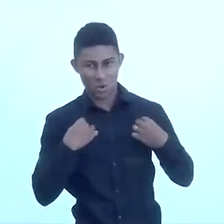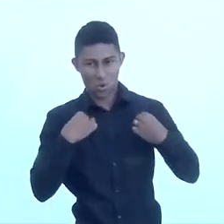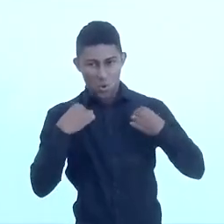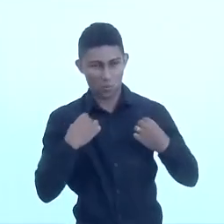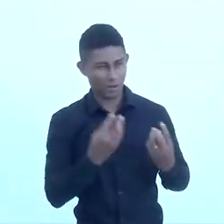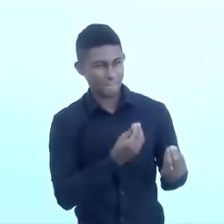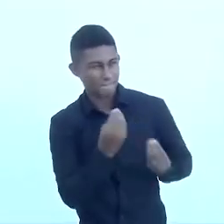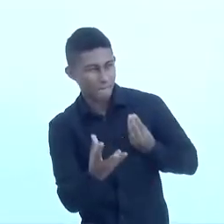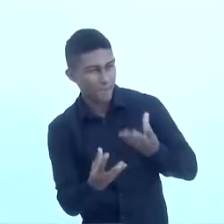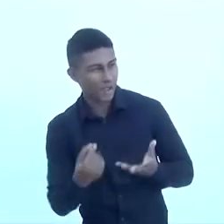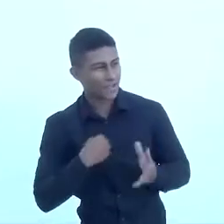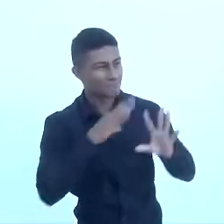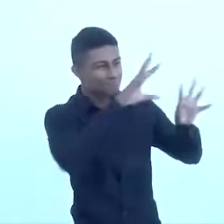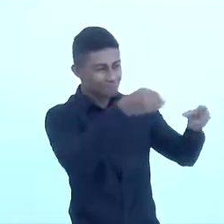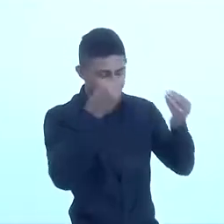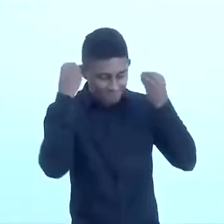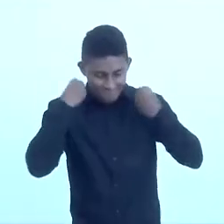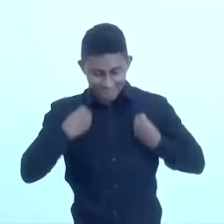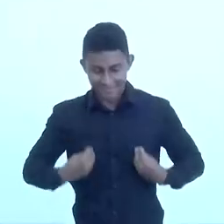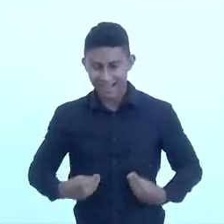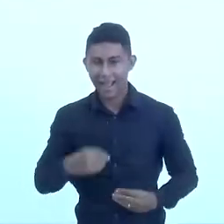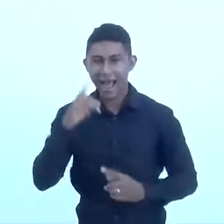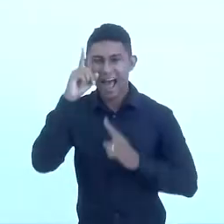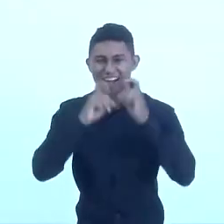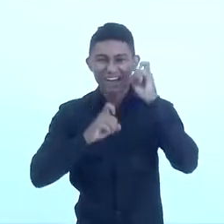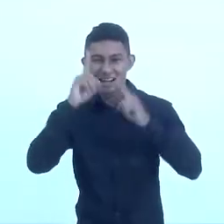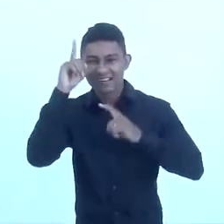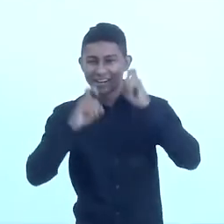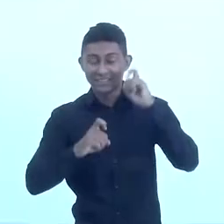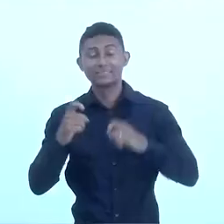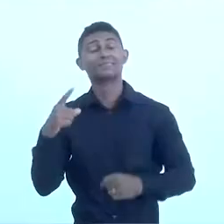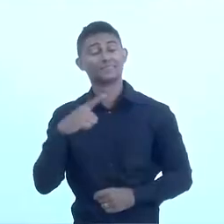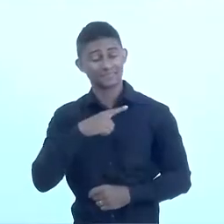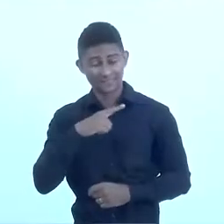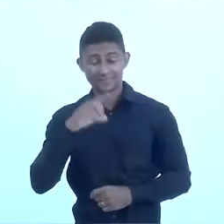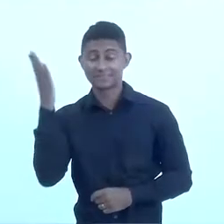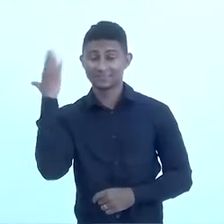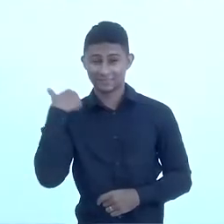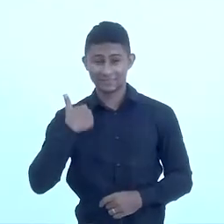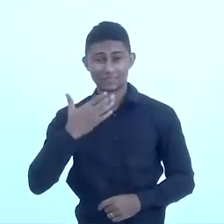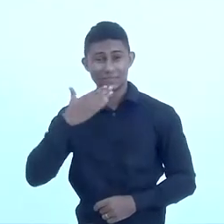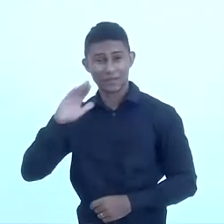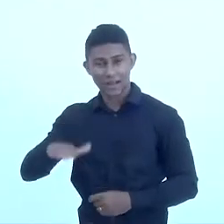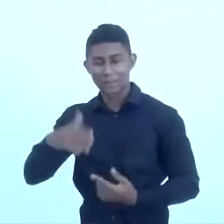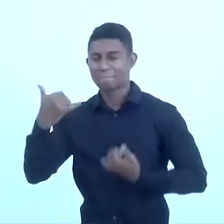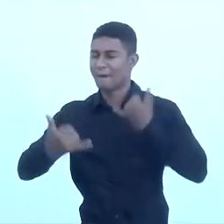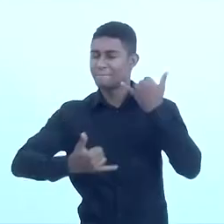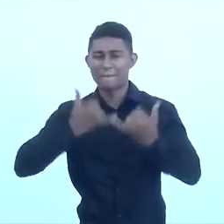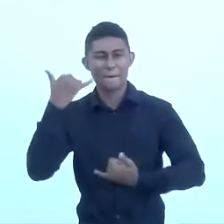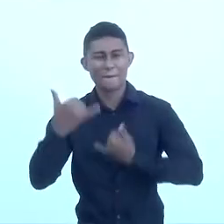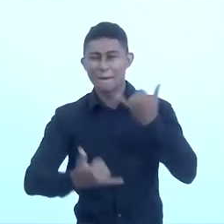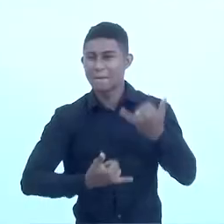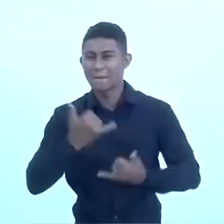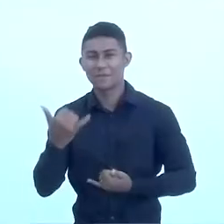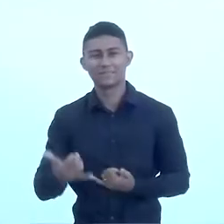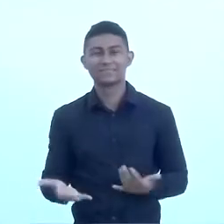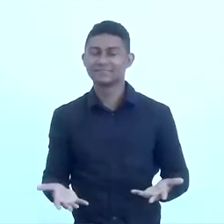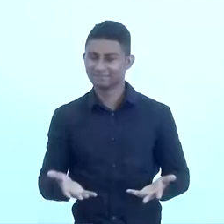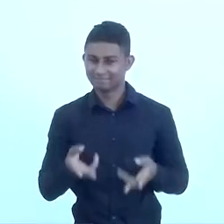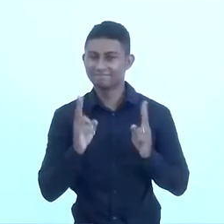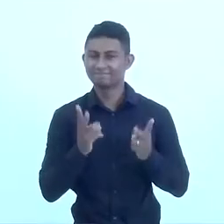fazia o programazinho da peça para agradecer os patrocinadores. Enfim, eu já era ali um cara que estava na